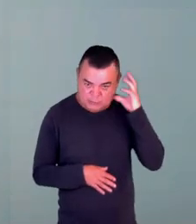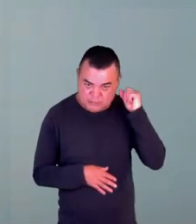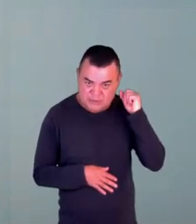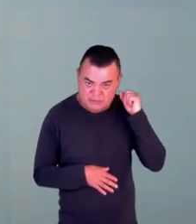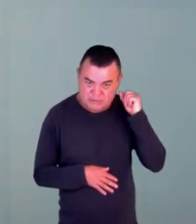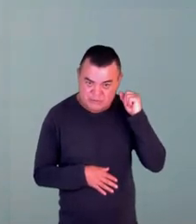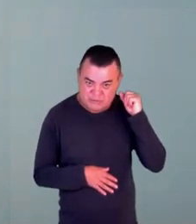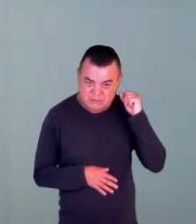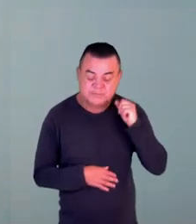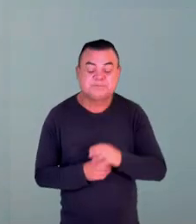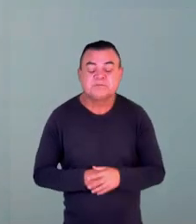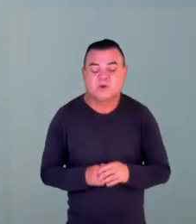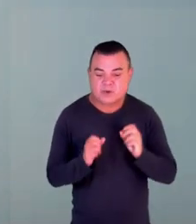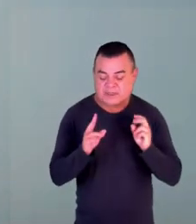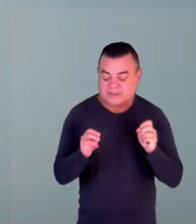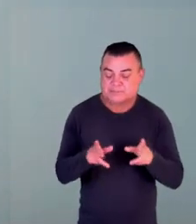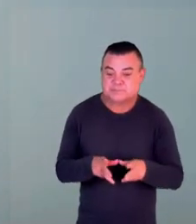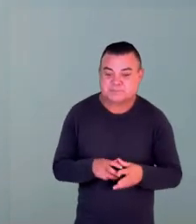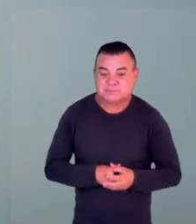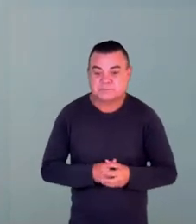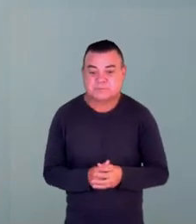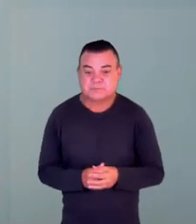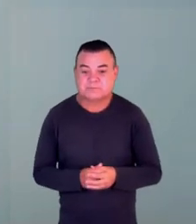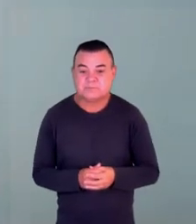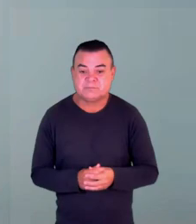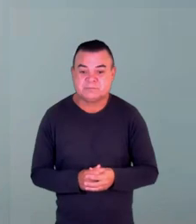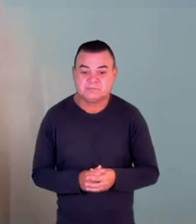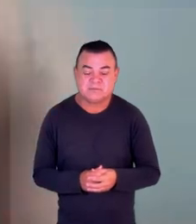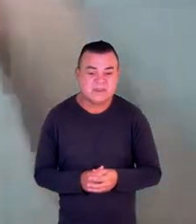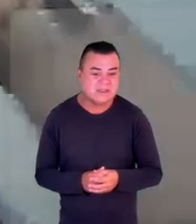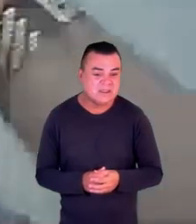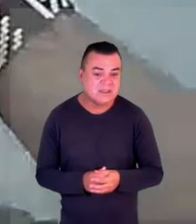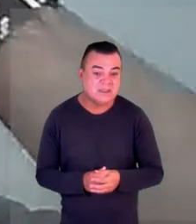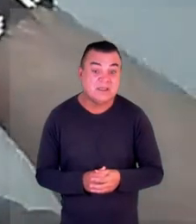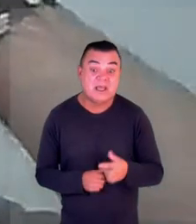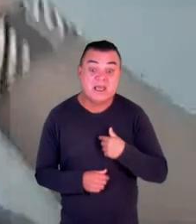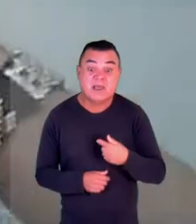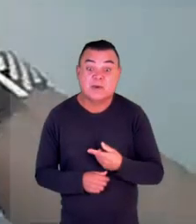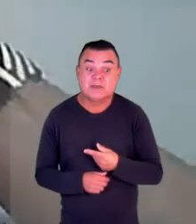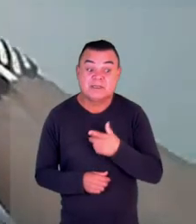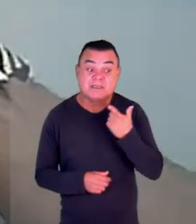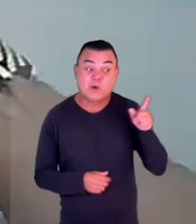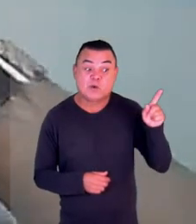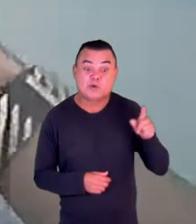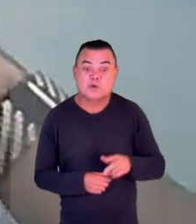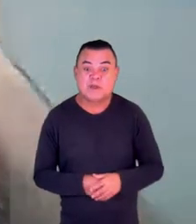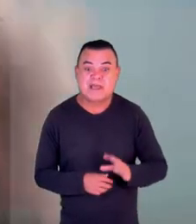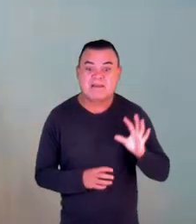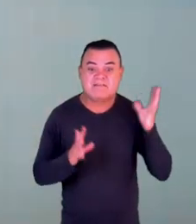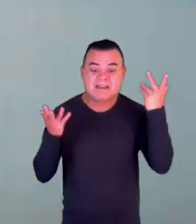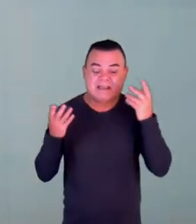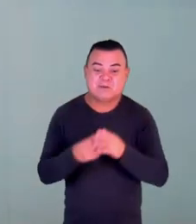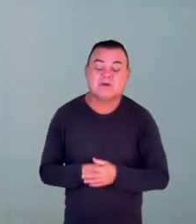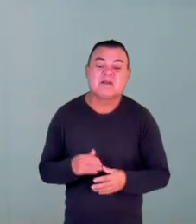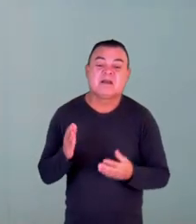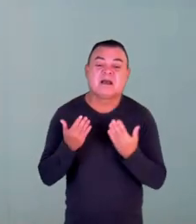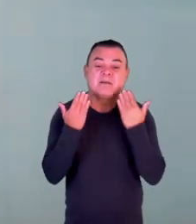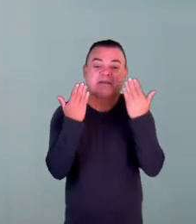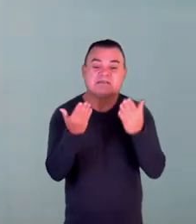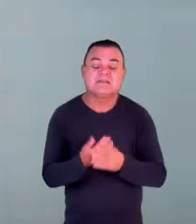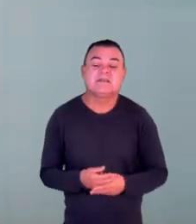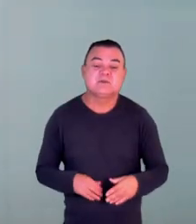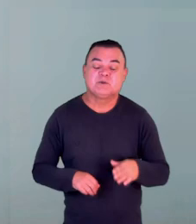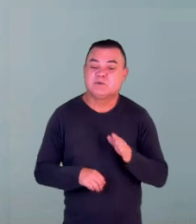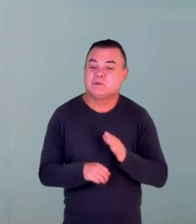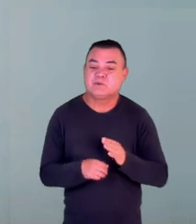sim legal eh eu tava outro evento apresentando a mesma a mesma iniciativa com os centos